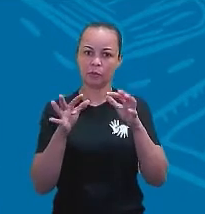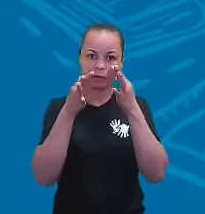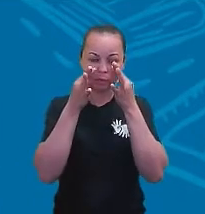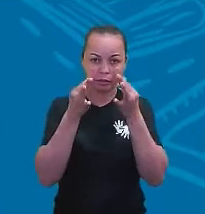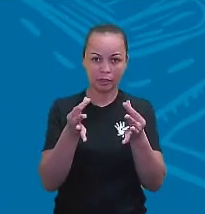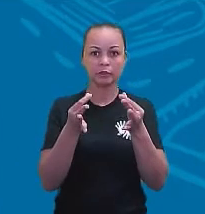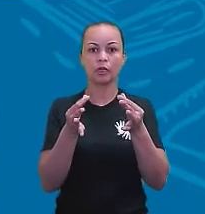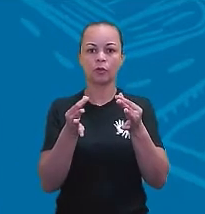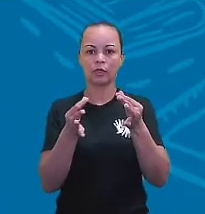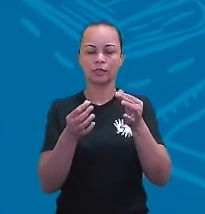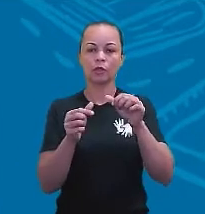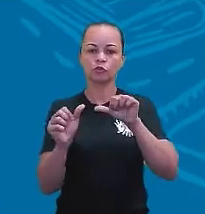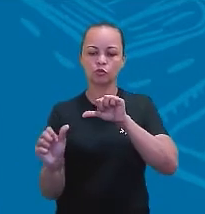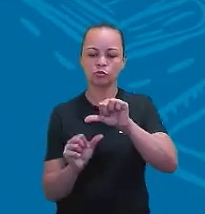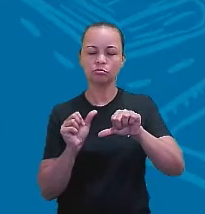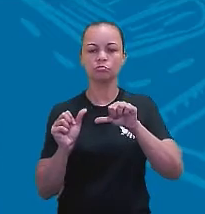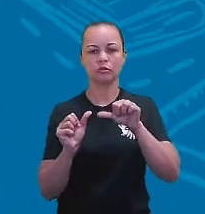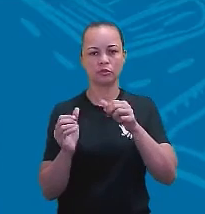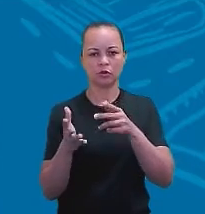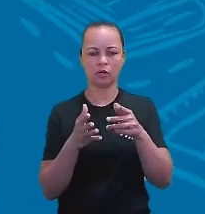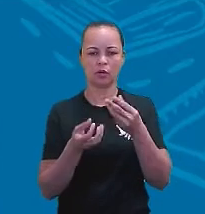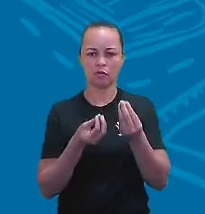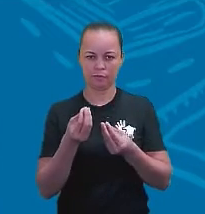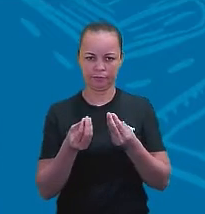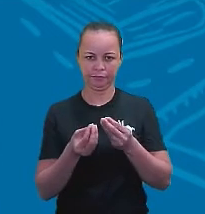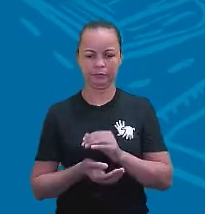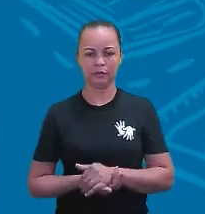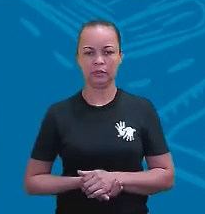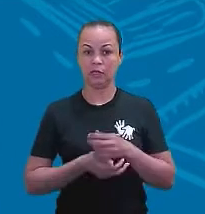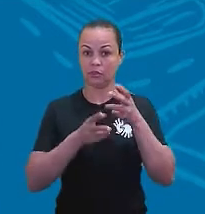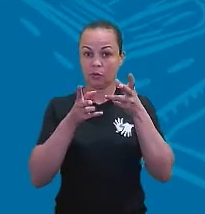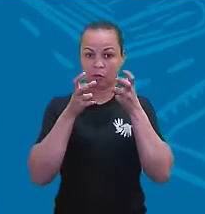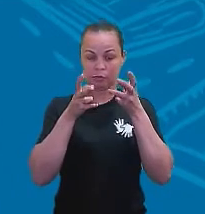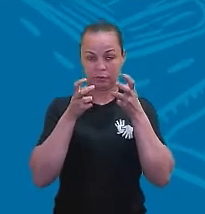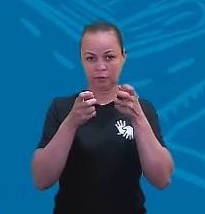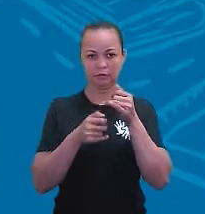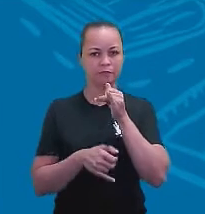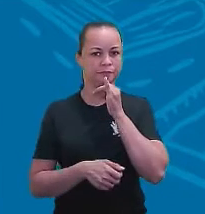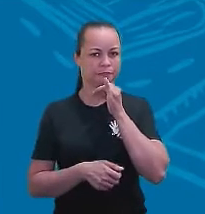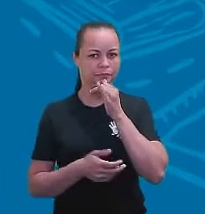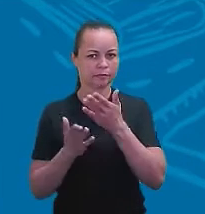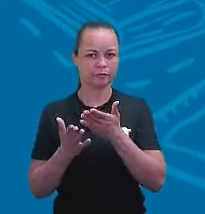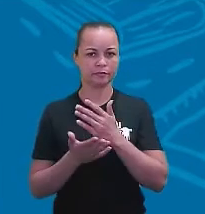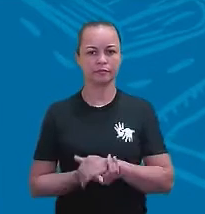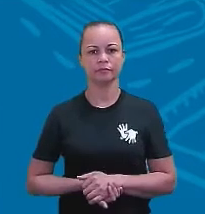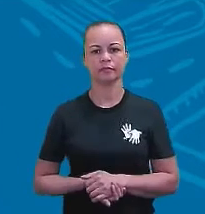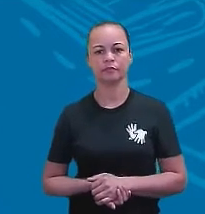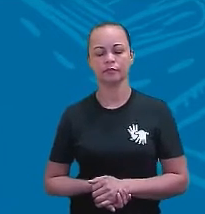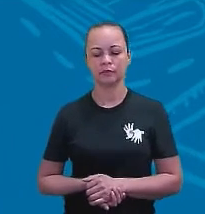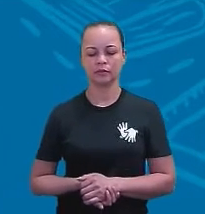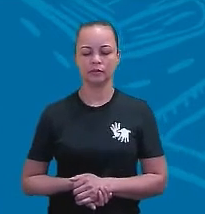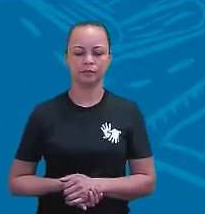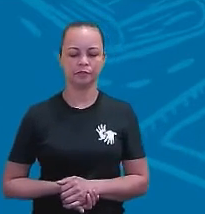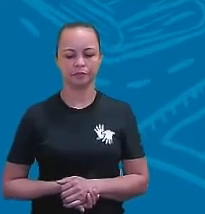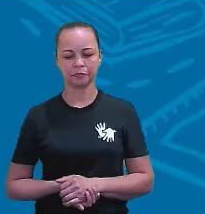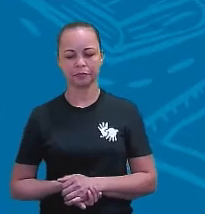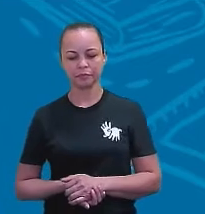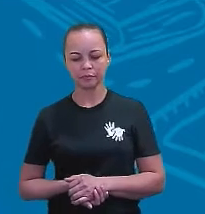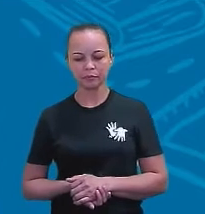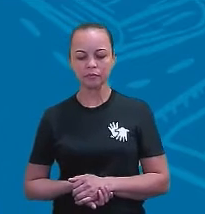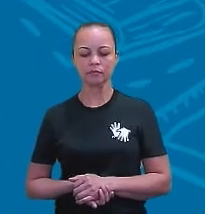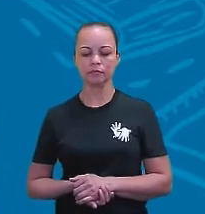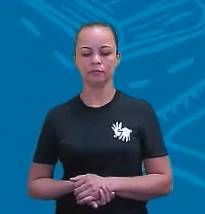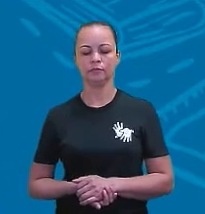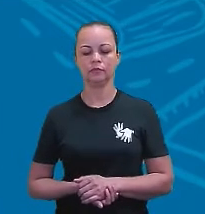jogo de inversão. Como é que eu faço desse jeito? Ó, observa no exemplo. He is,